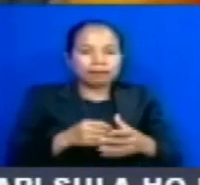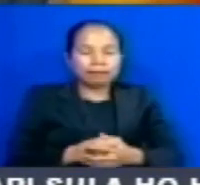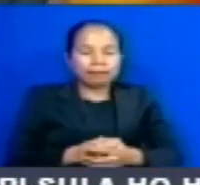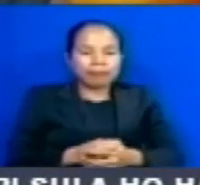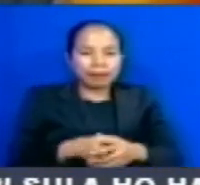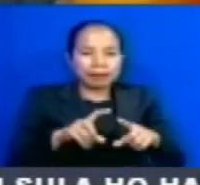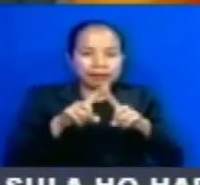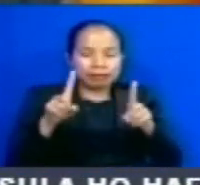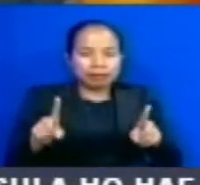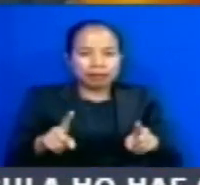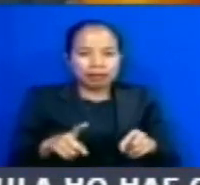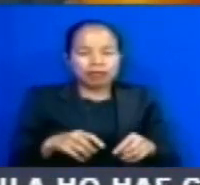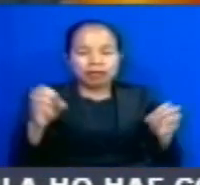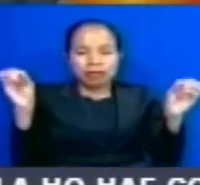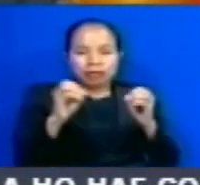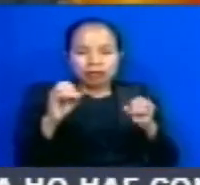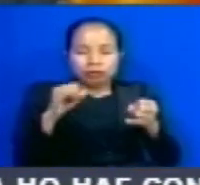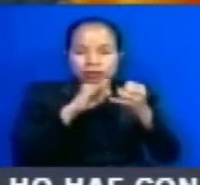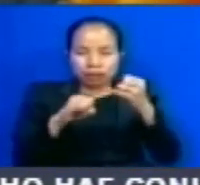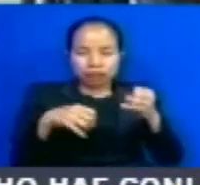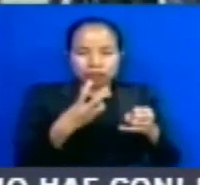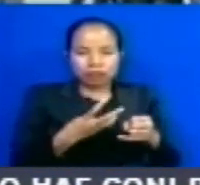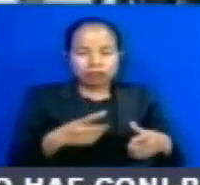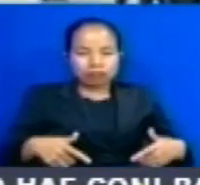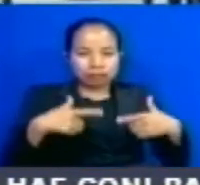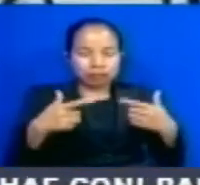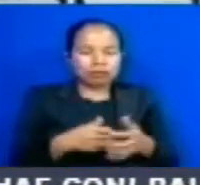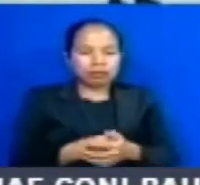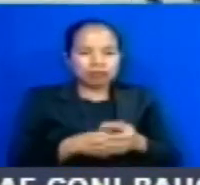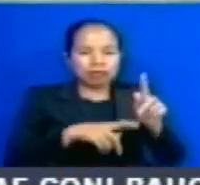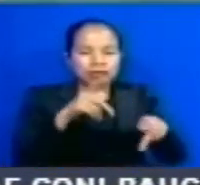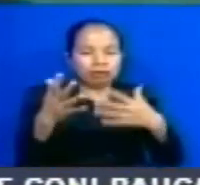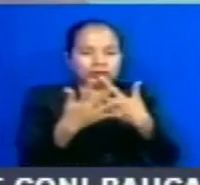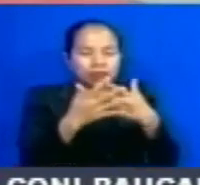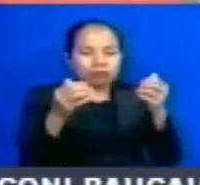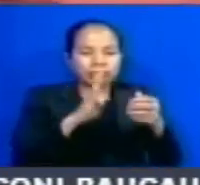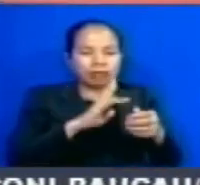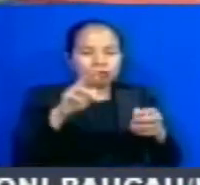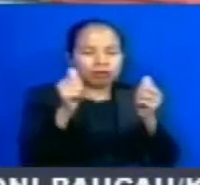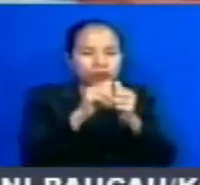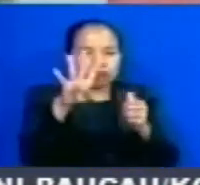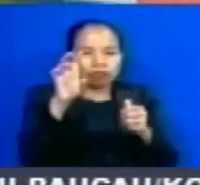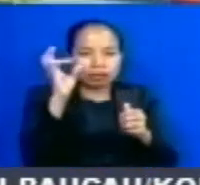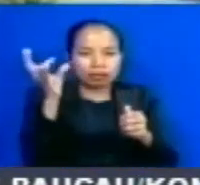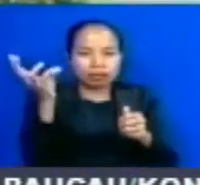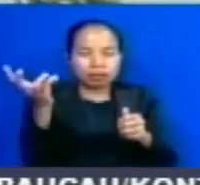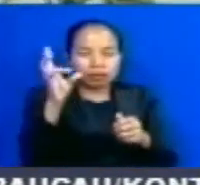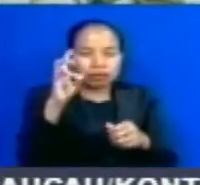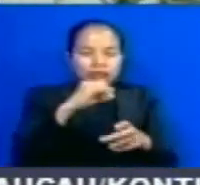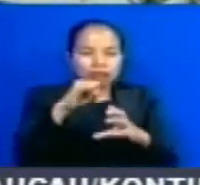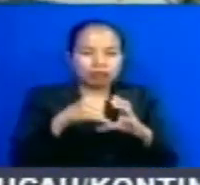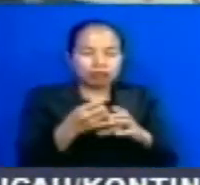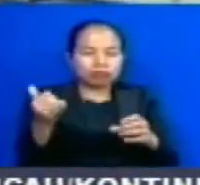Mabe, idenela osu husi itene biase. Prisioneiros de Becora Hamutu Katus Hat ne nulu resenhitu, inclui Siranebe